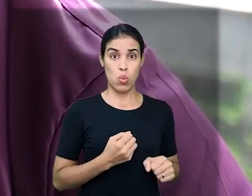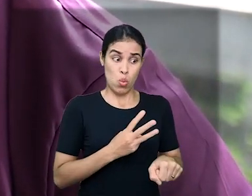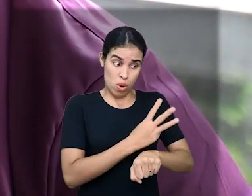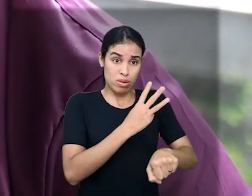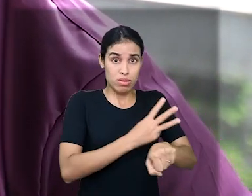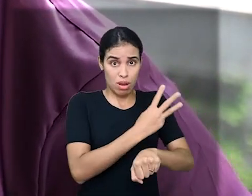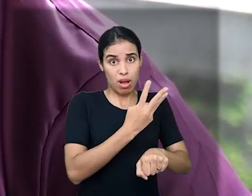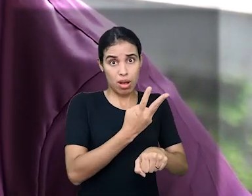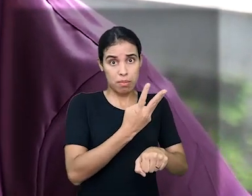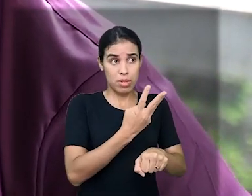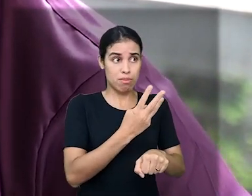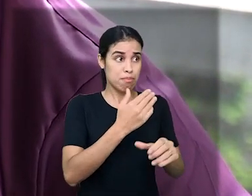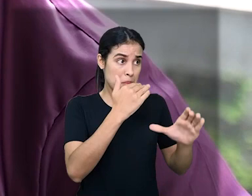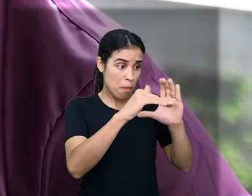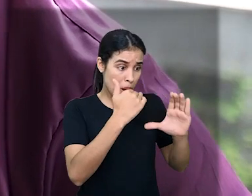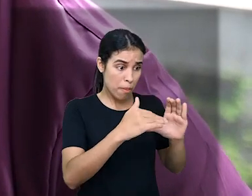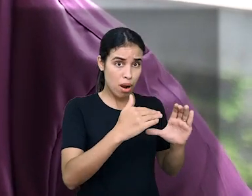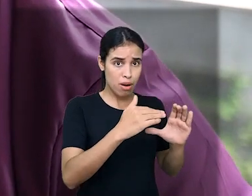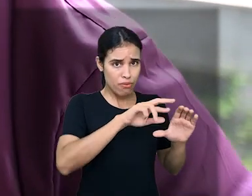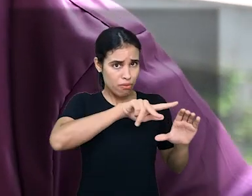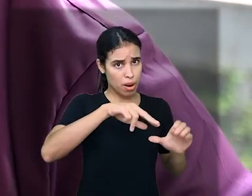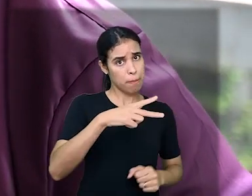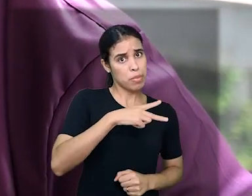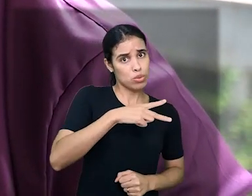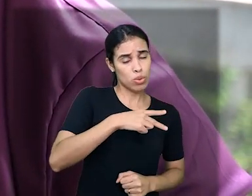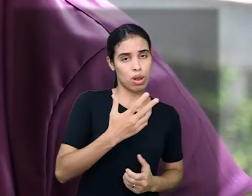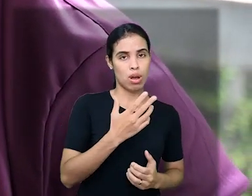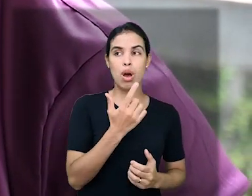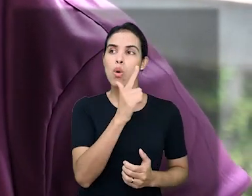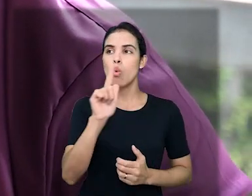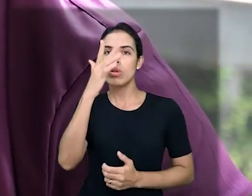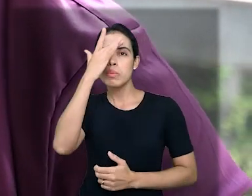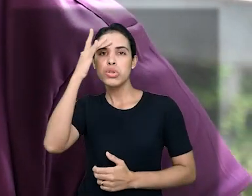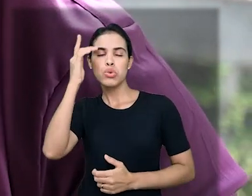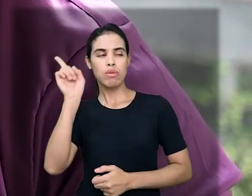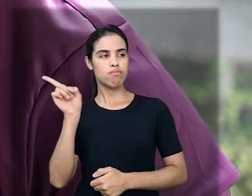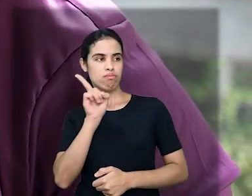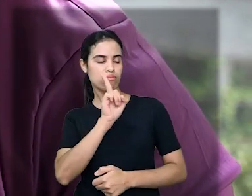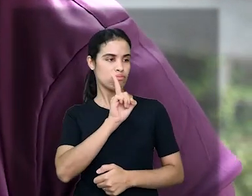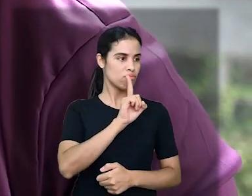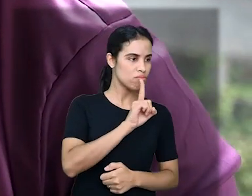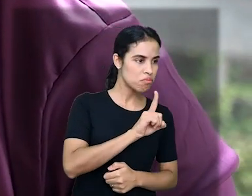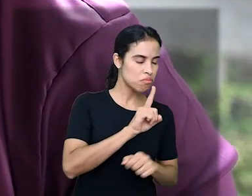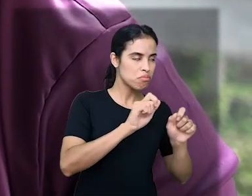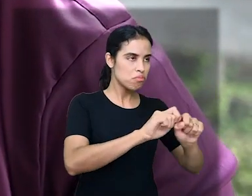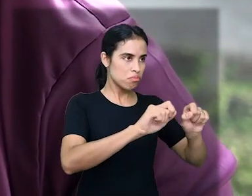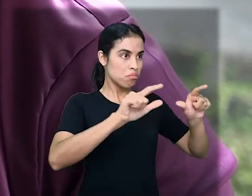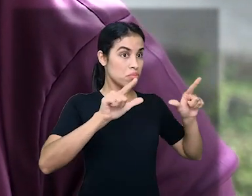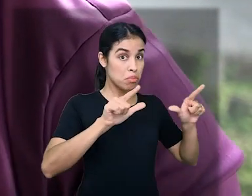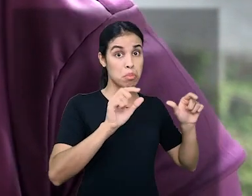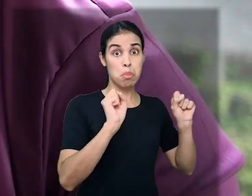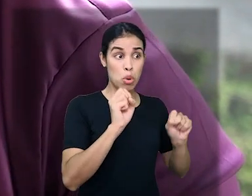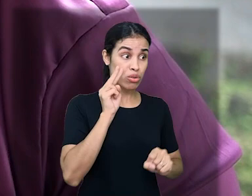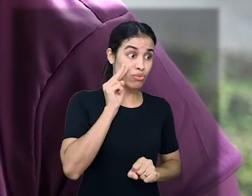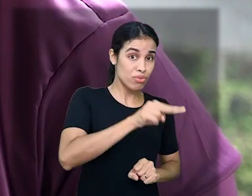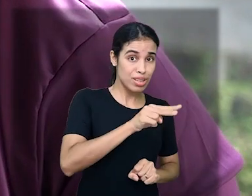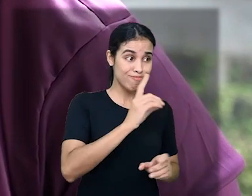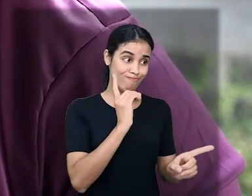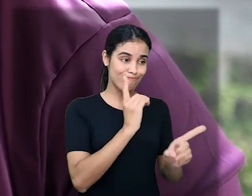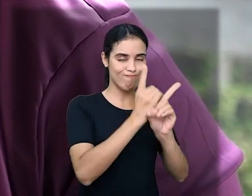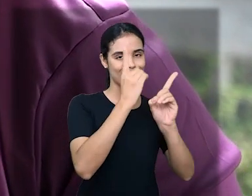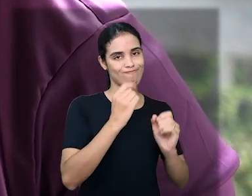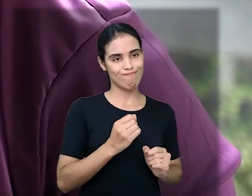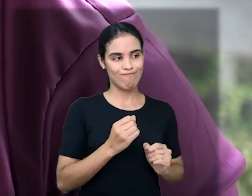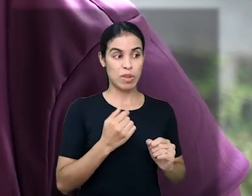WhatsApp com certeza tem mensagens pessoais e, consequentemente, pode passar alguém lá, mesmo que seja sem querer, passar no